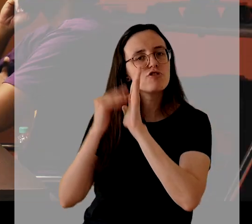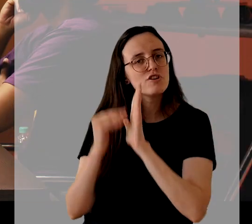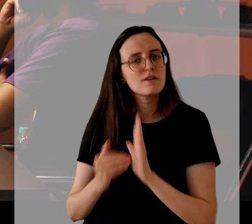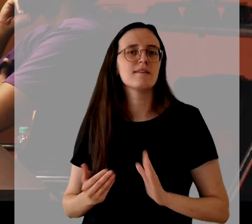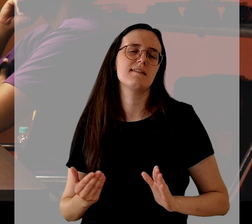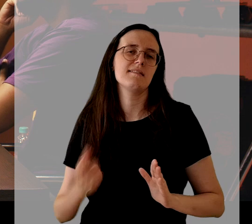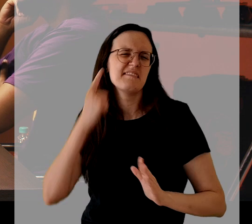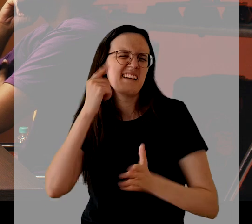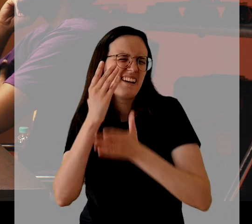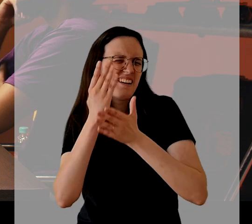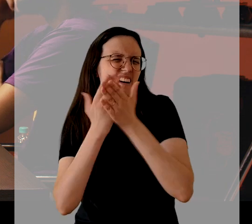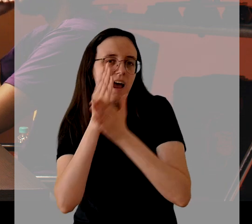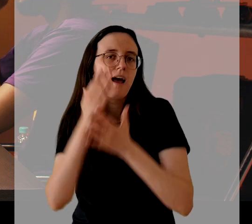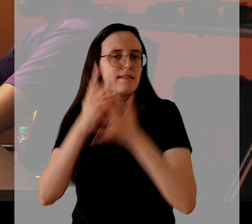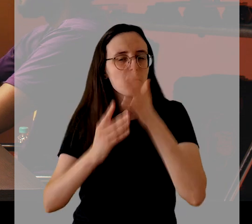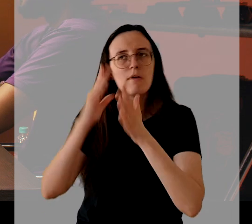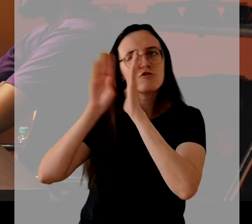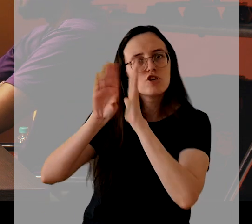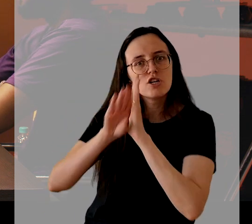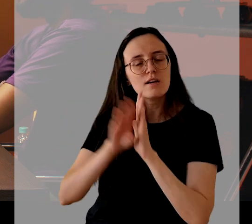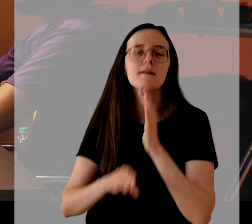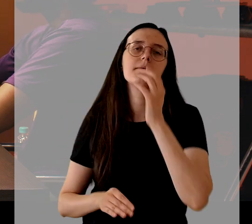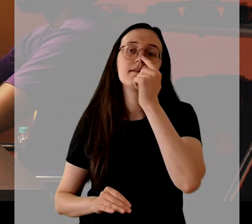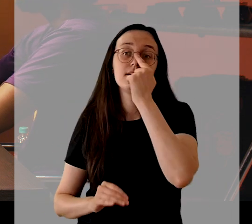ruídos. E